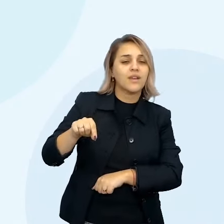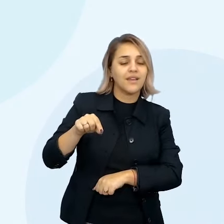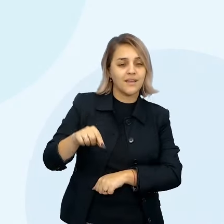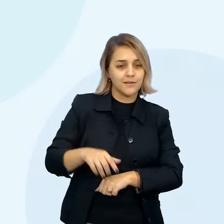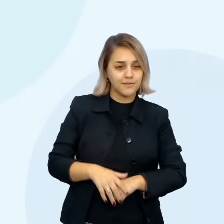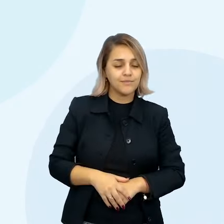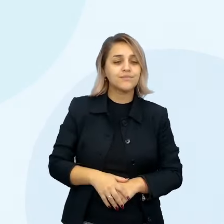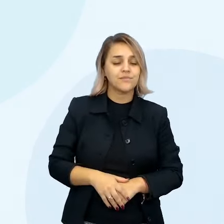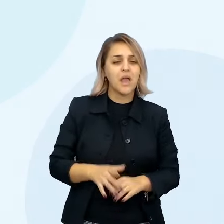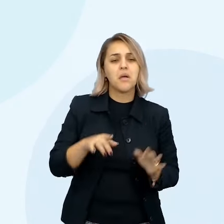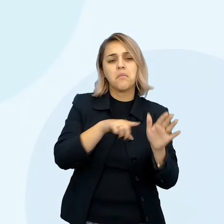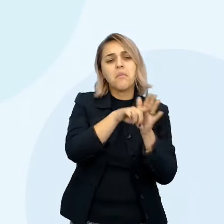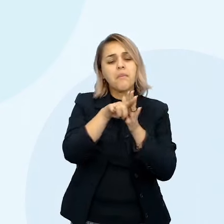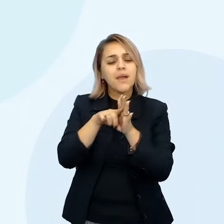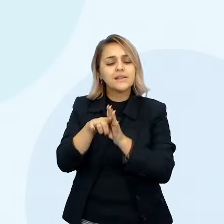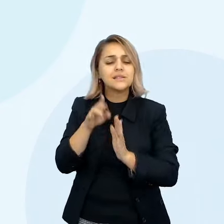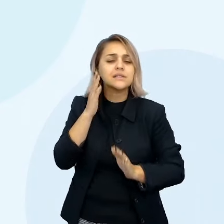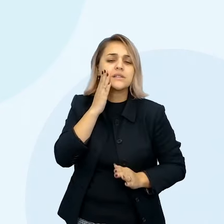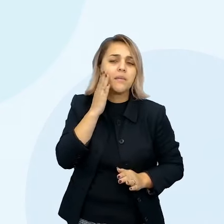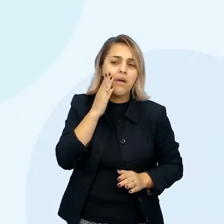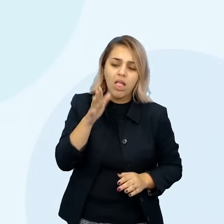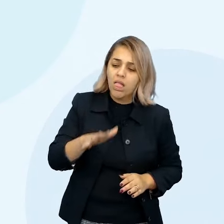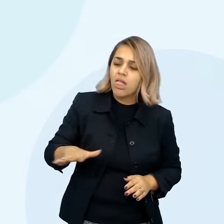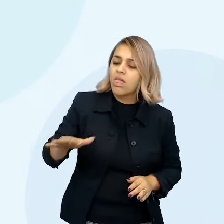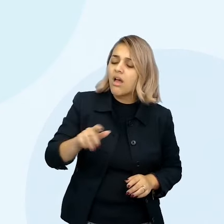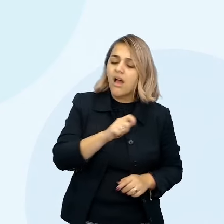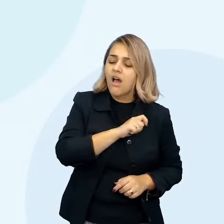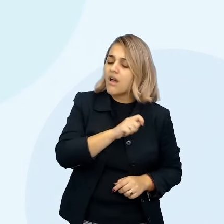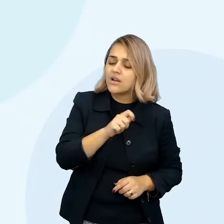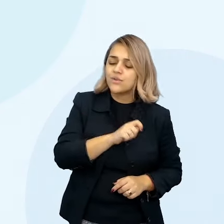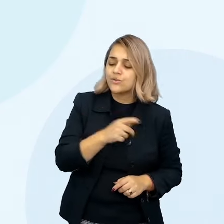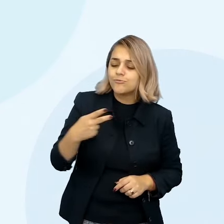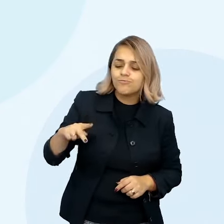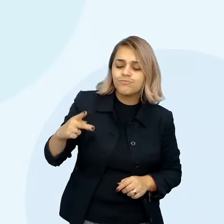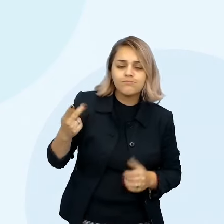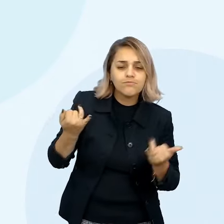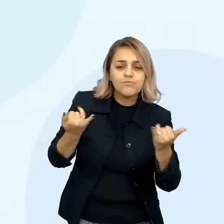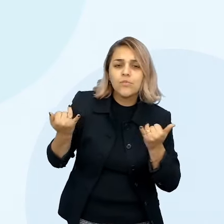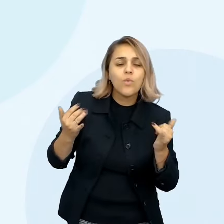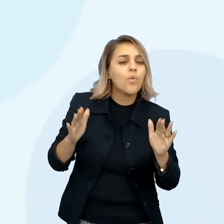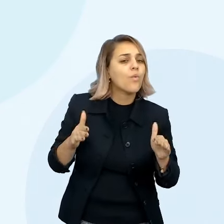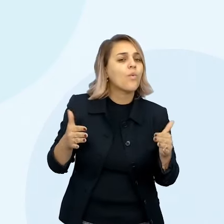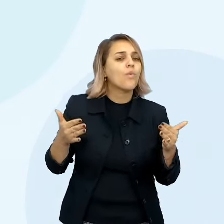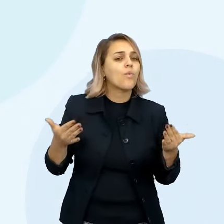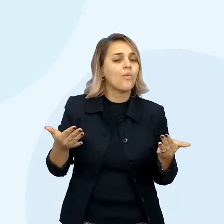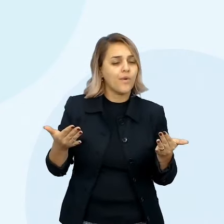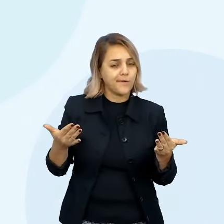primeiro, uma sondagem para saber o que os estudantes sabem, né, constatam aí, tem